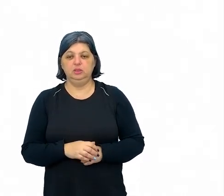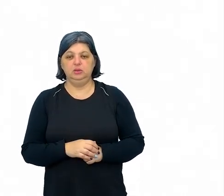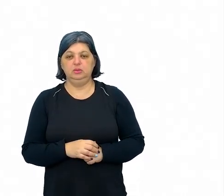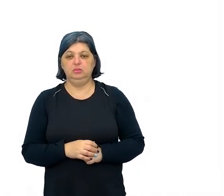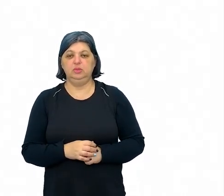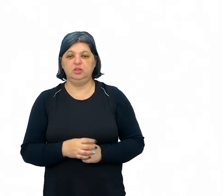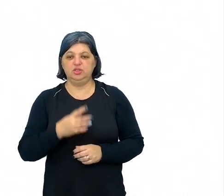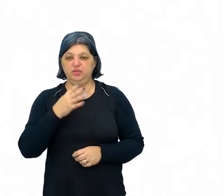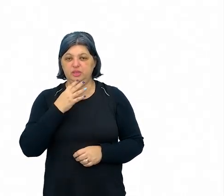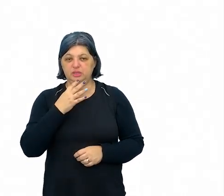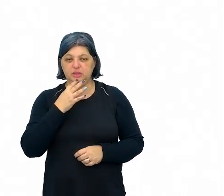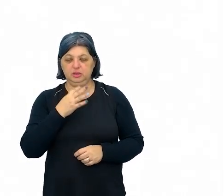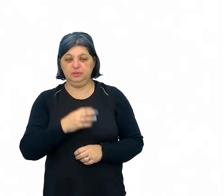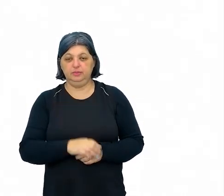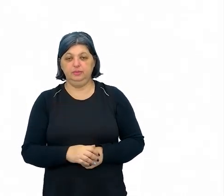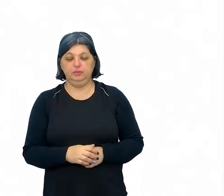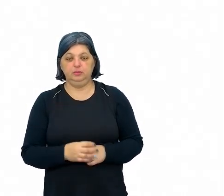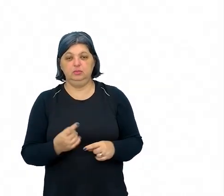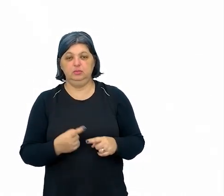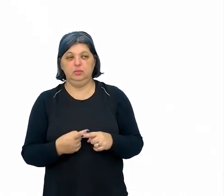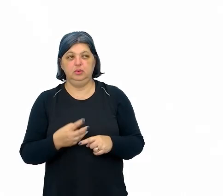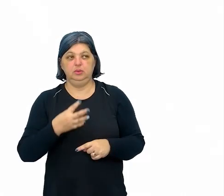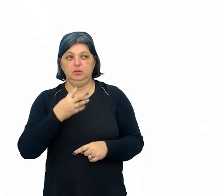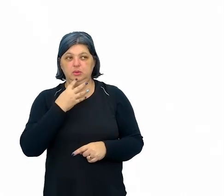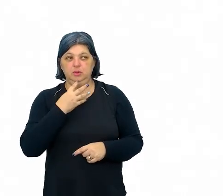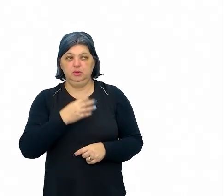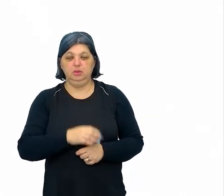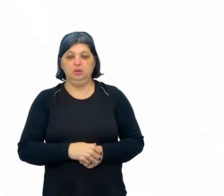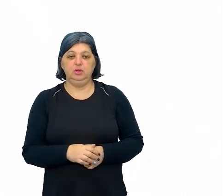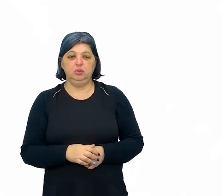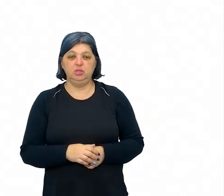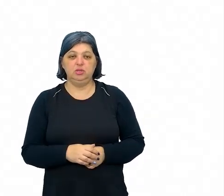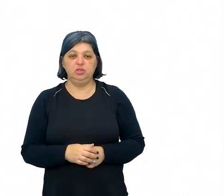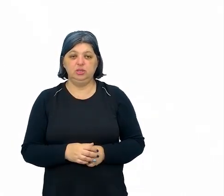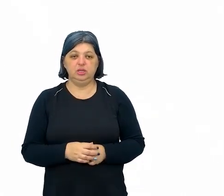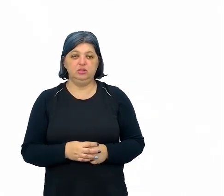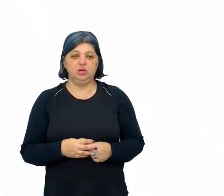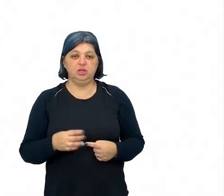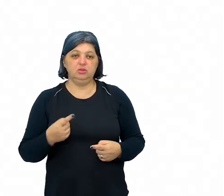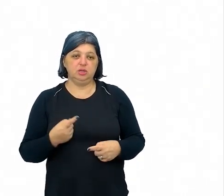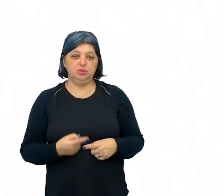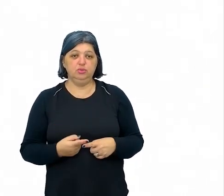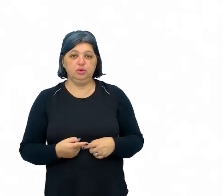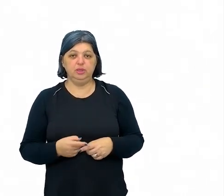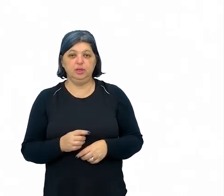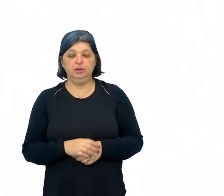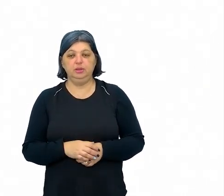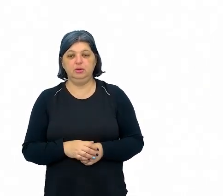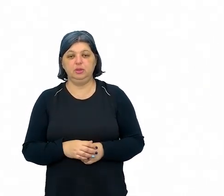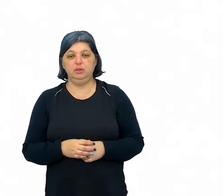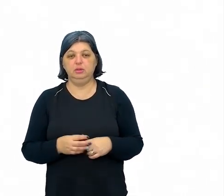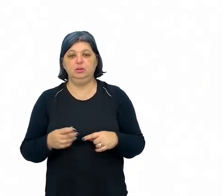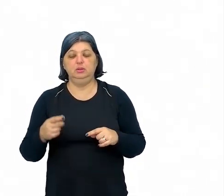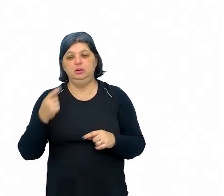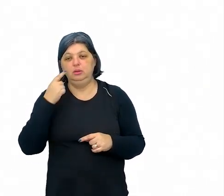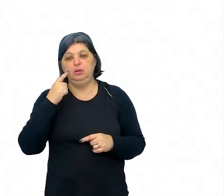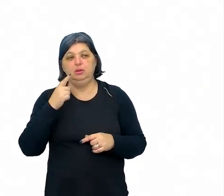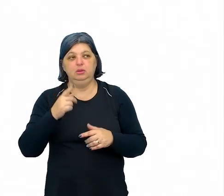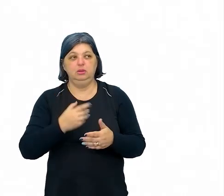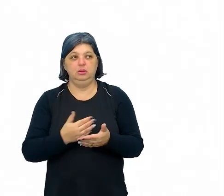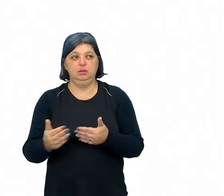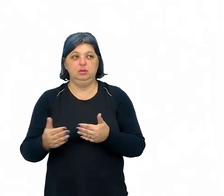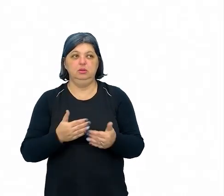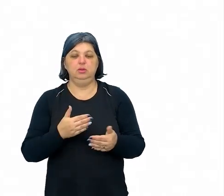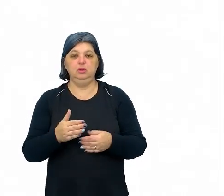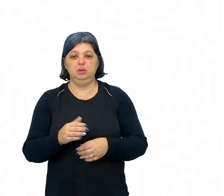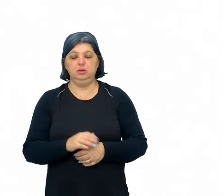conhecimento, do conteúdo e do conhecimento do estudante, né? Aonde o meu estudante, quando eu aplico alguma coisa que esteja